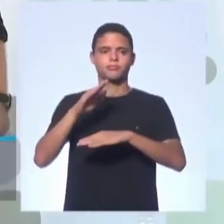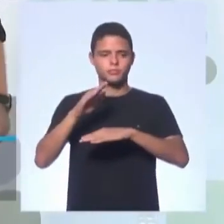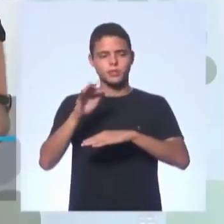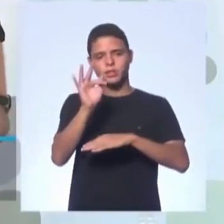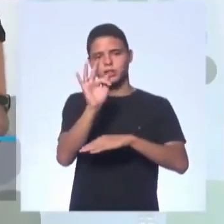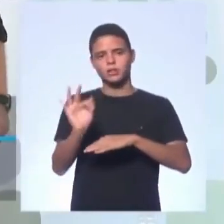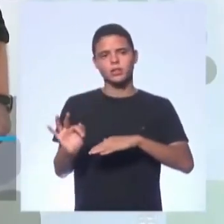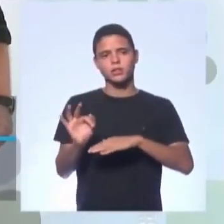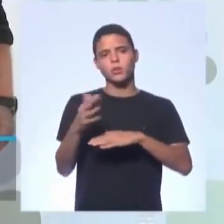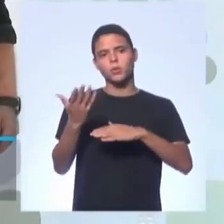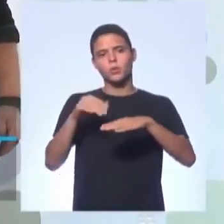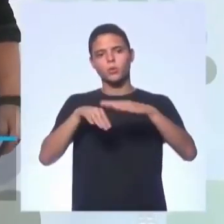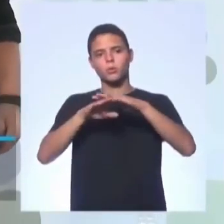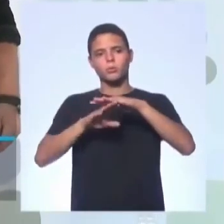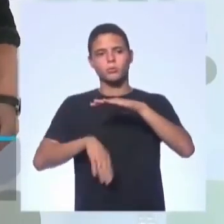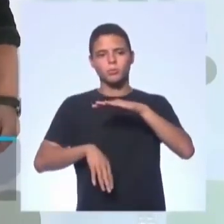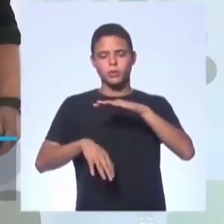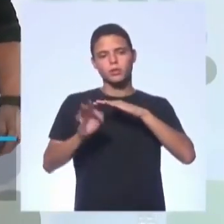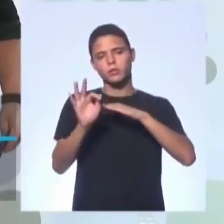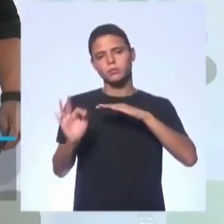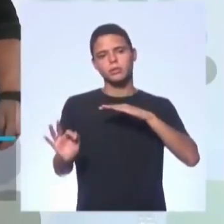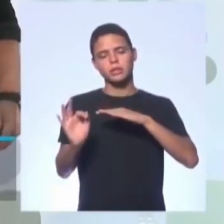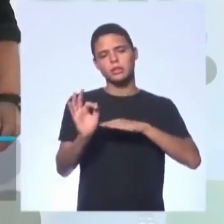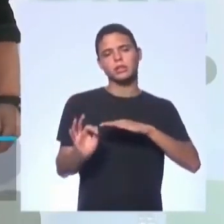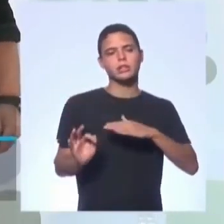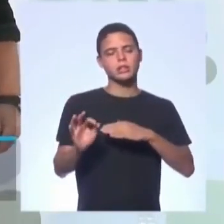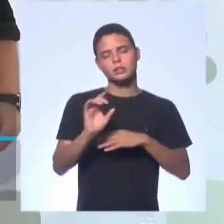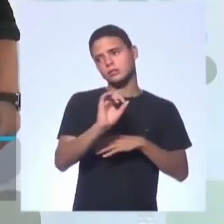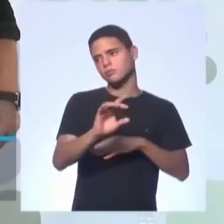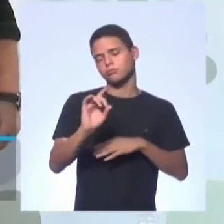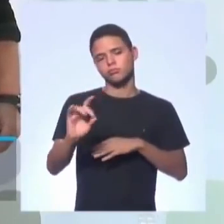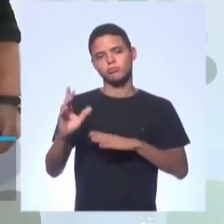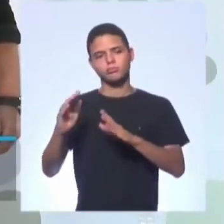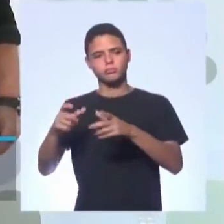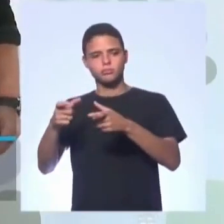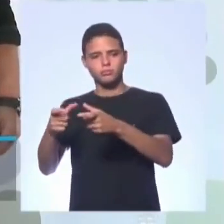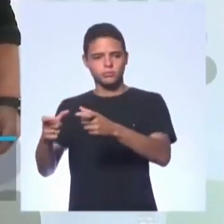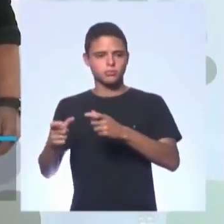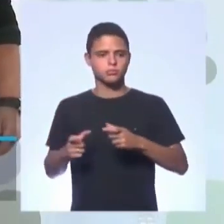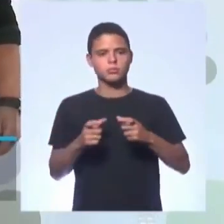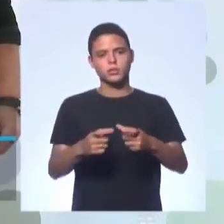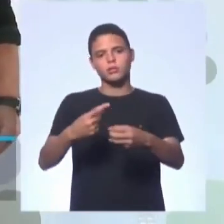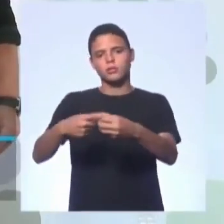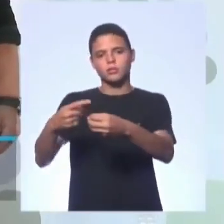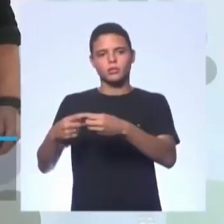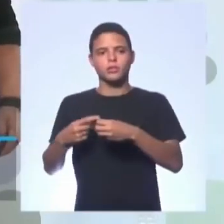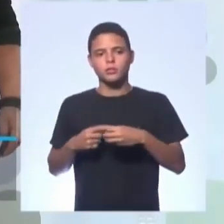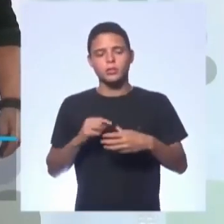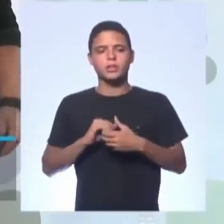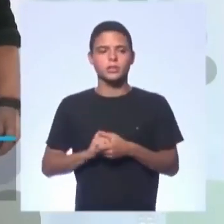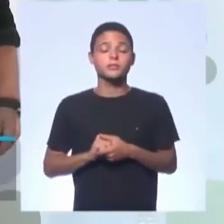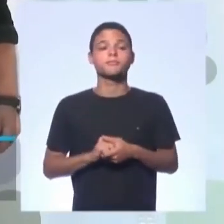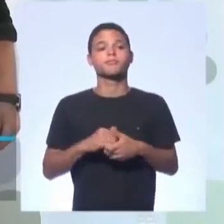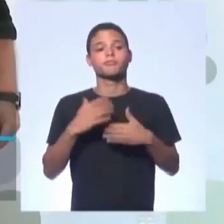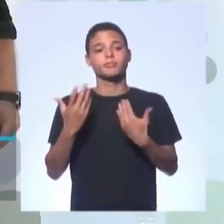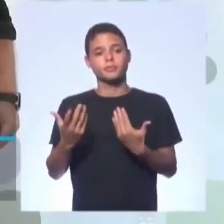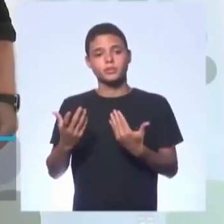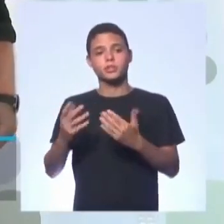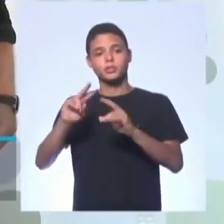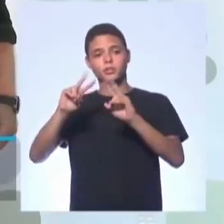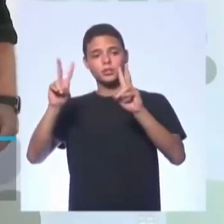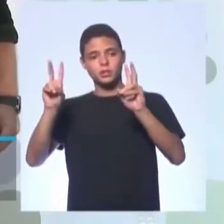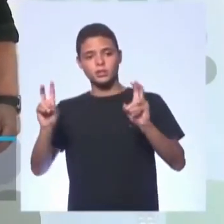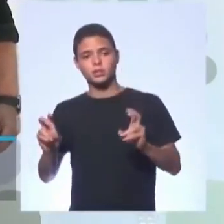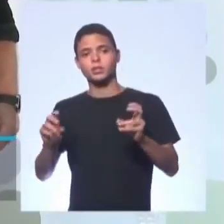ou menor porcentagem, dependendo, obviamente, do município, né? Então, essa questão de moradia, que como nós falamos aqui, ela é